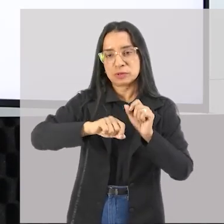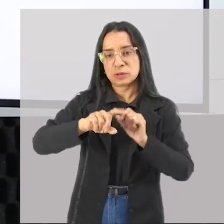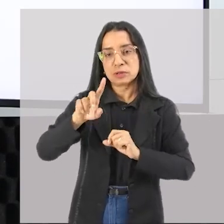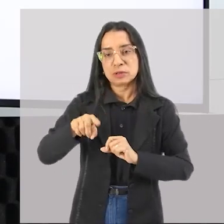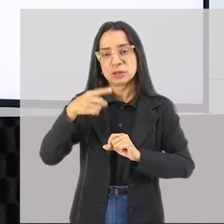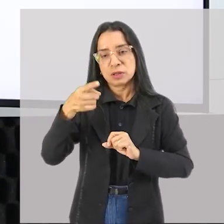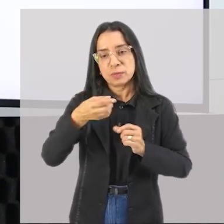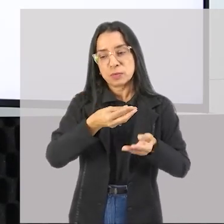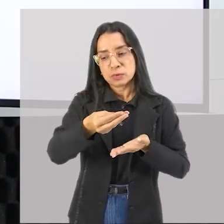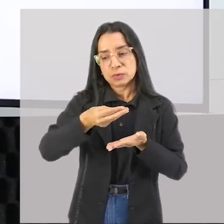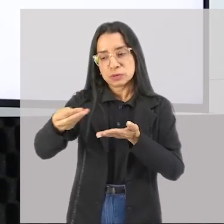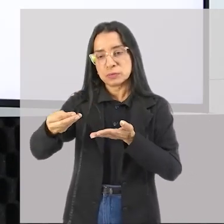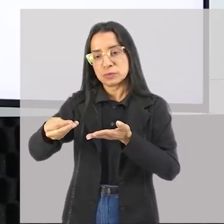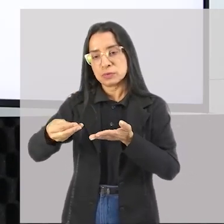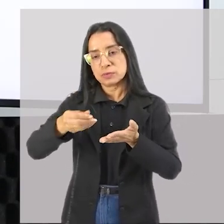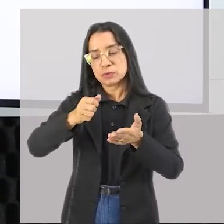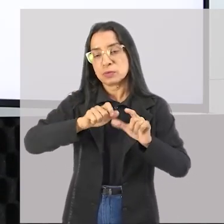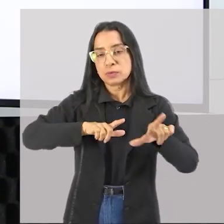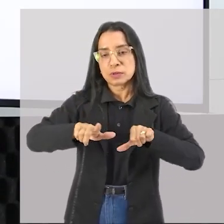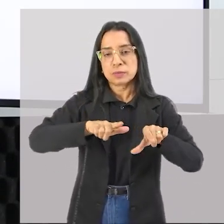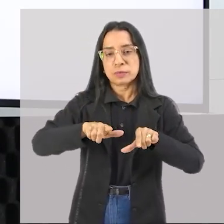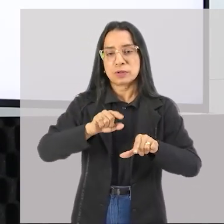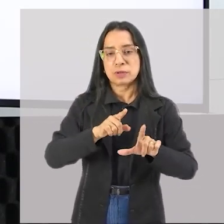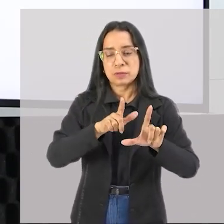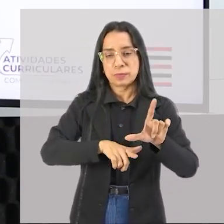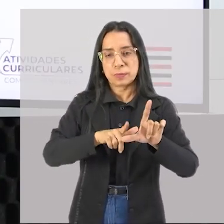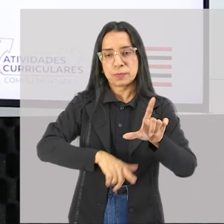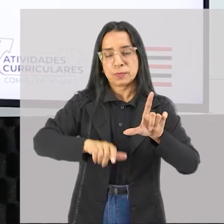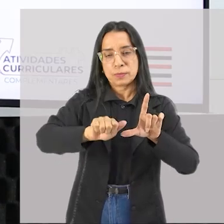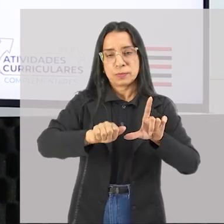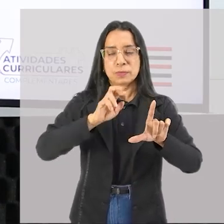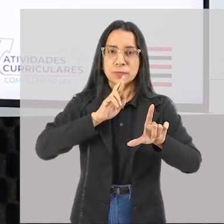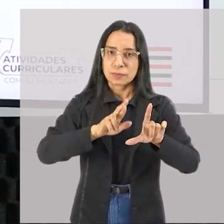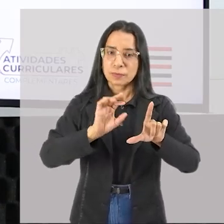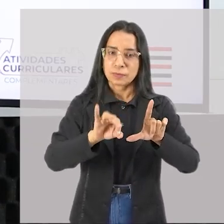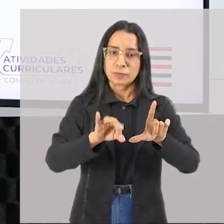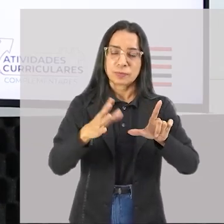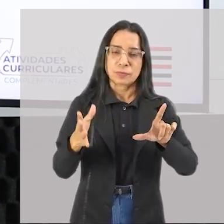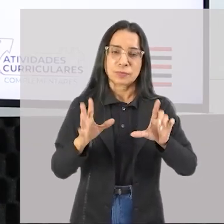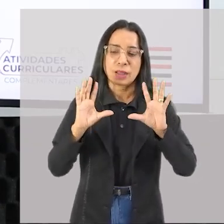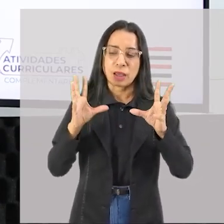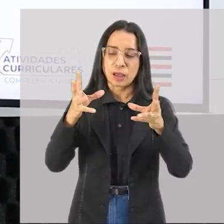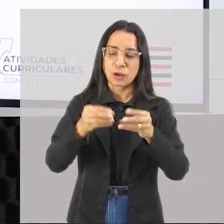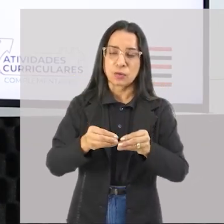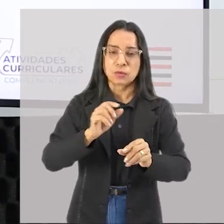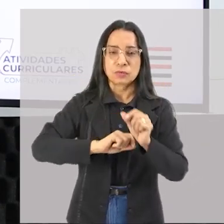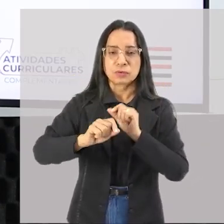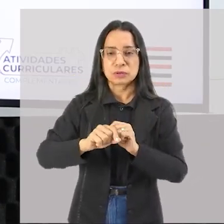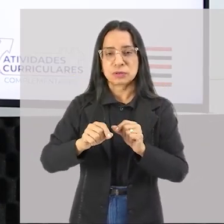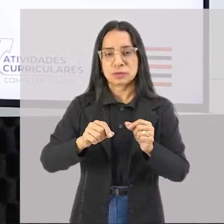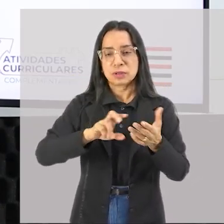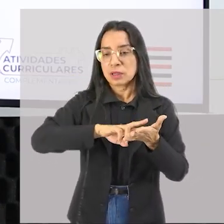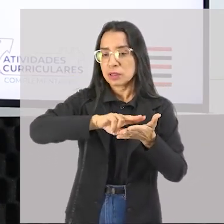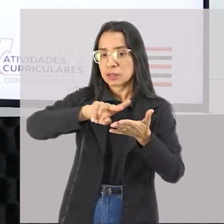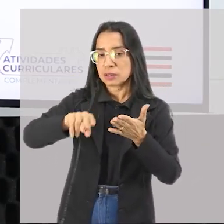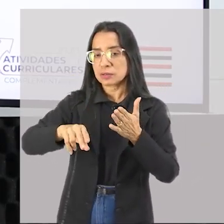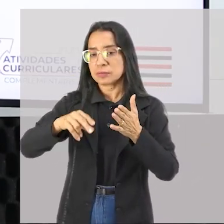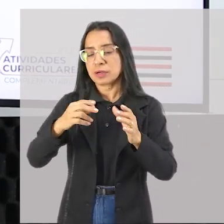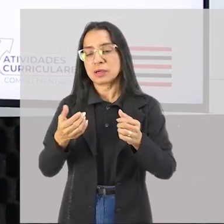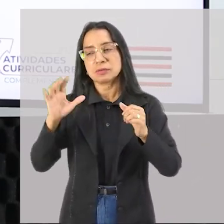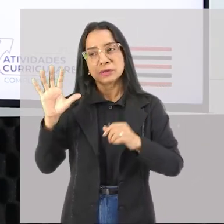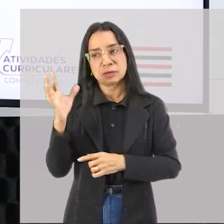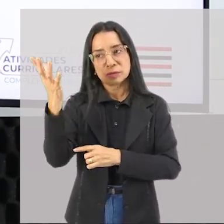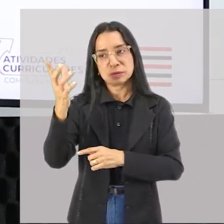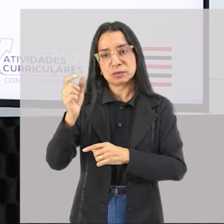no final, nós estamos prontos para o lançamento. Ou seja, é a conclusão daquelas várias ações que ele